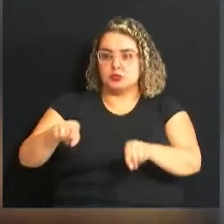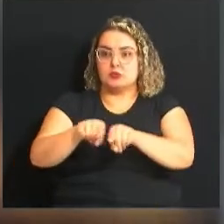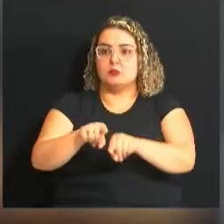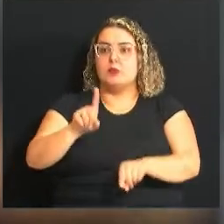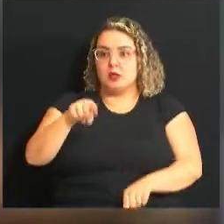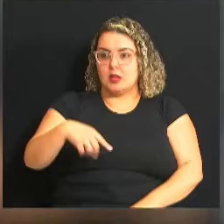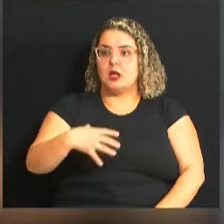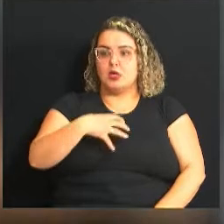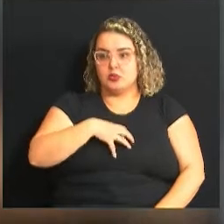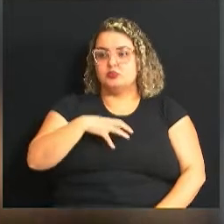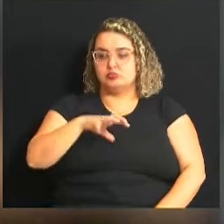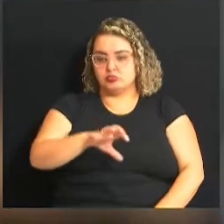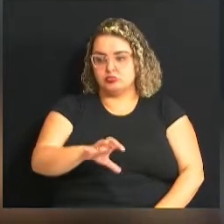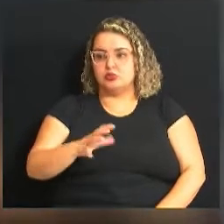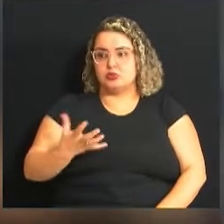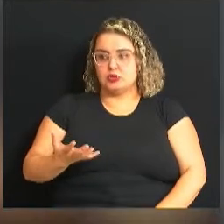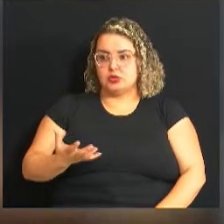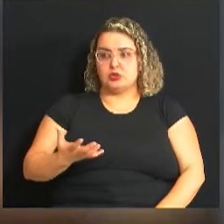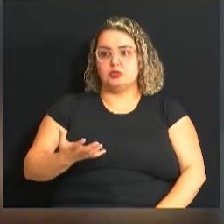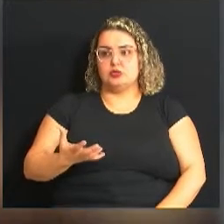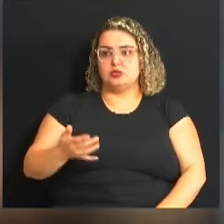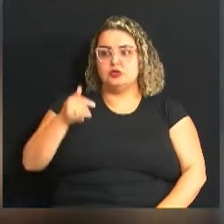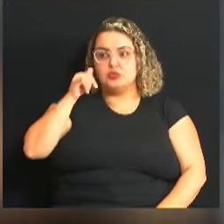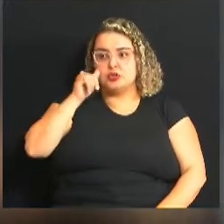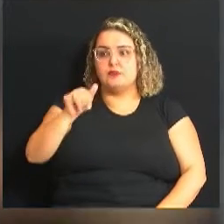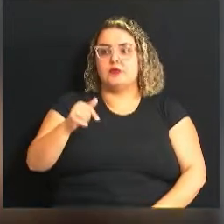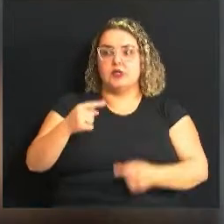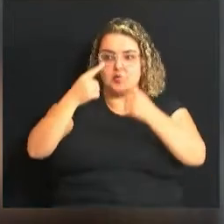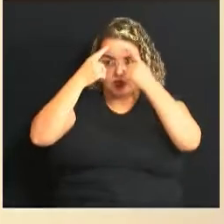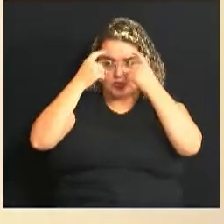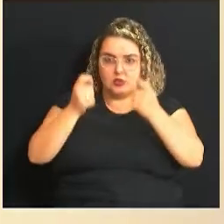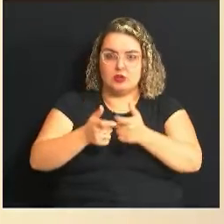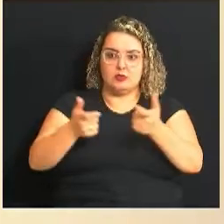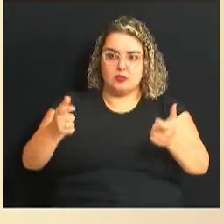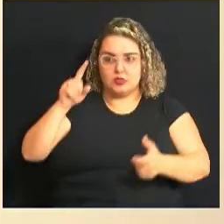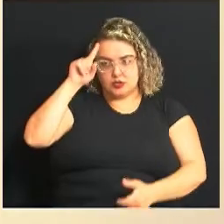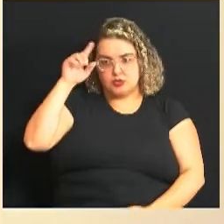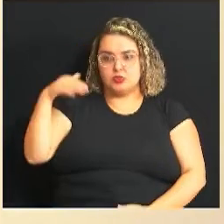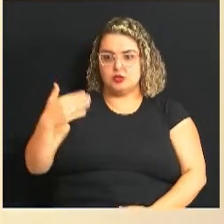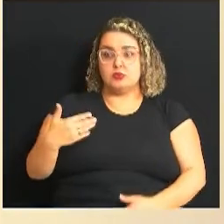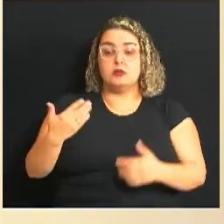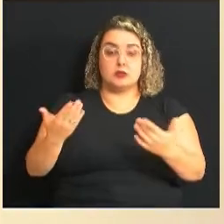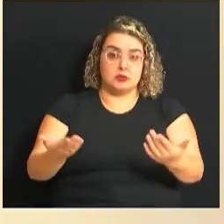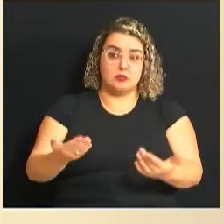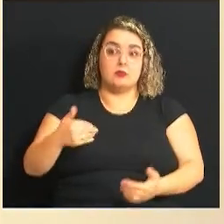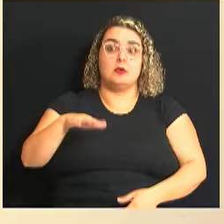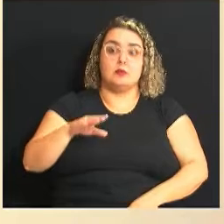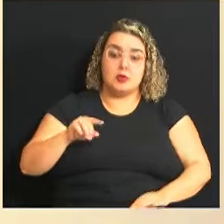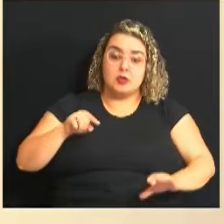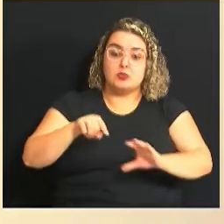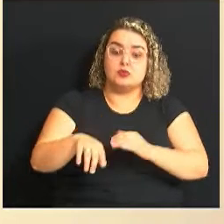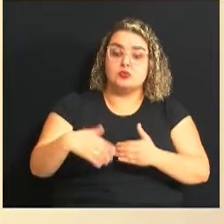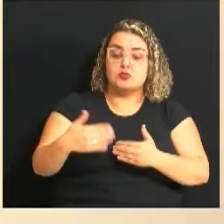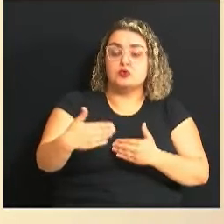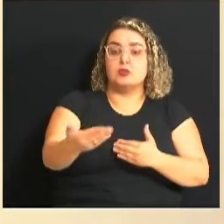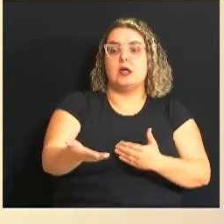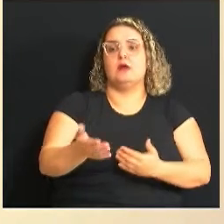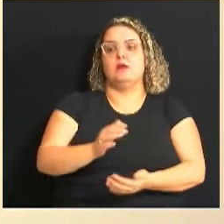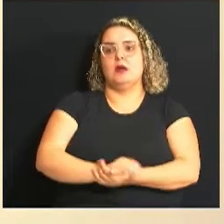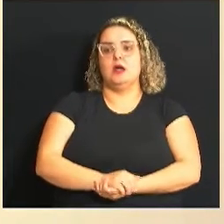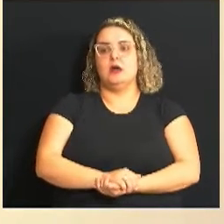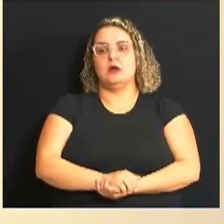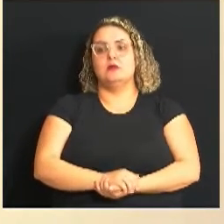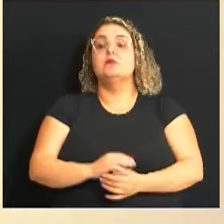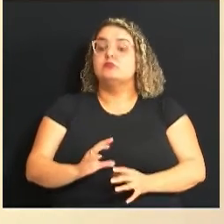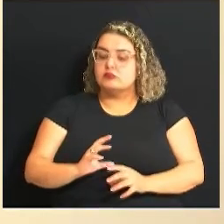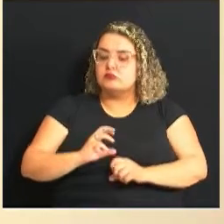forma de evitar essa violência que tem aumentado dia a dia. Então é mais um avanço no sentido da gente